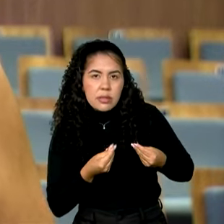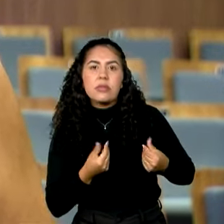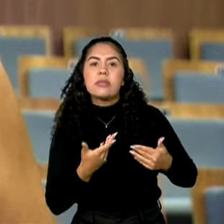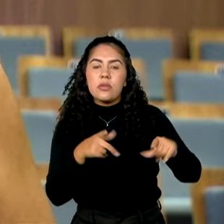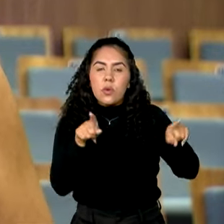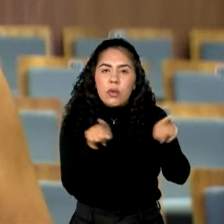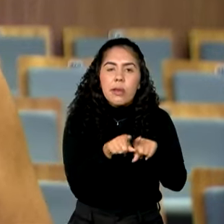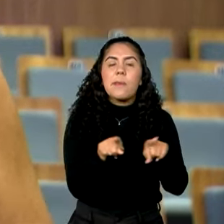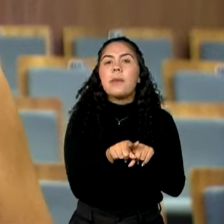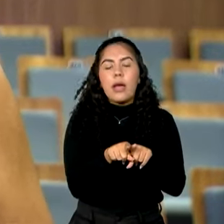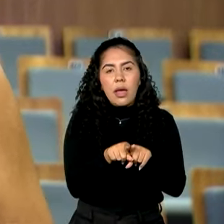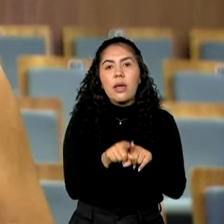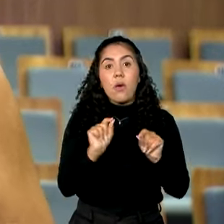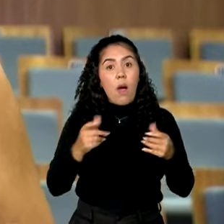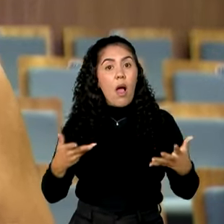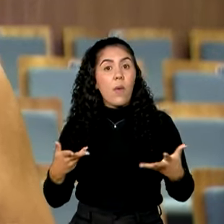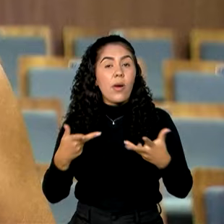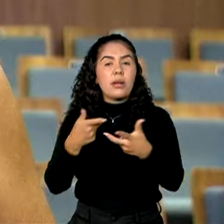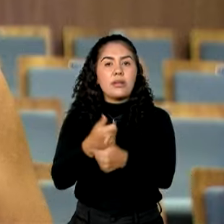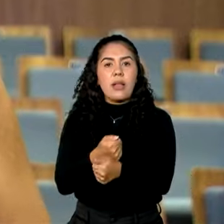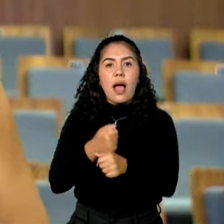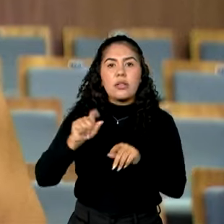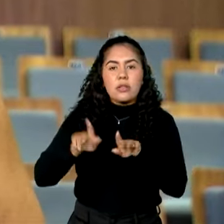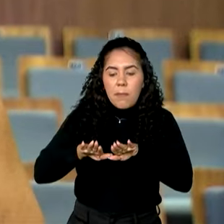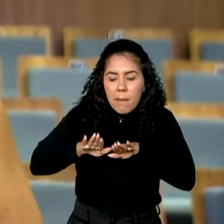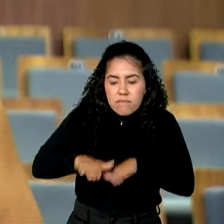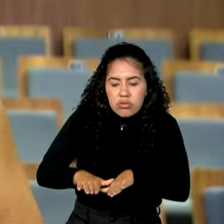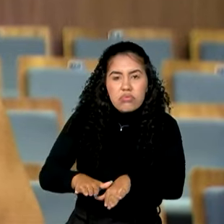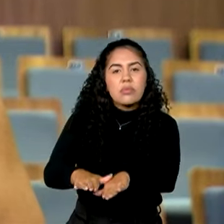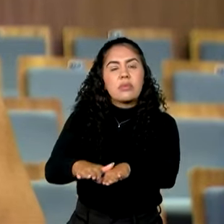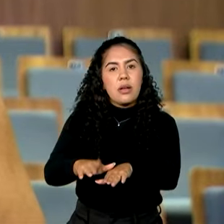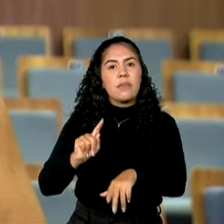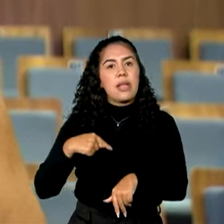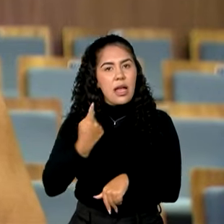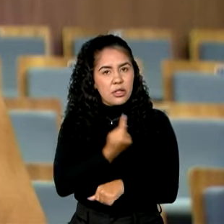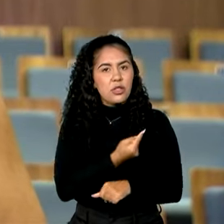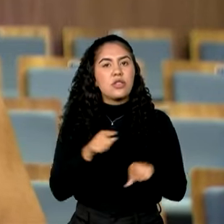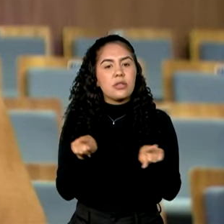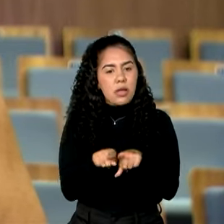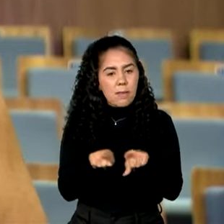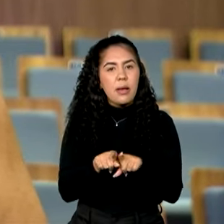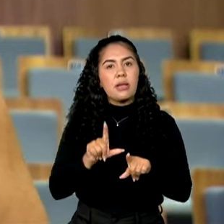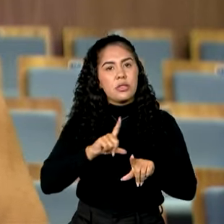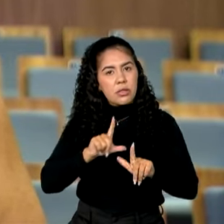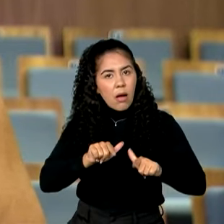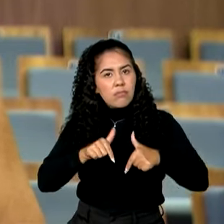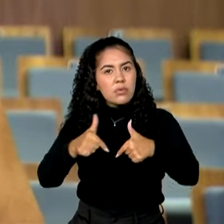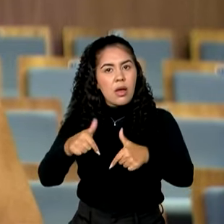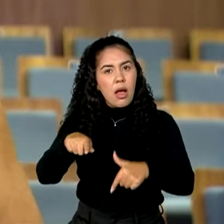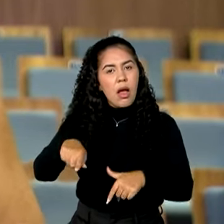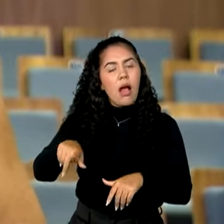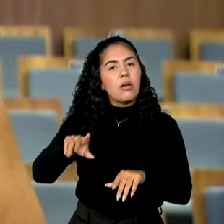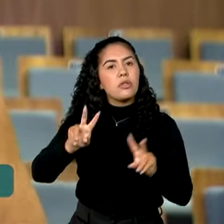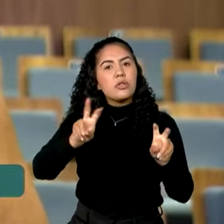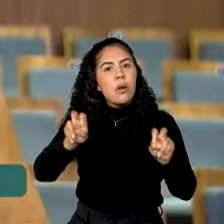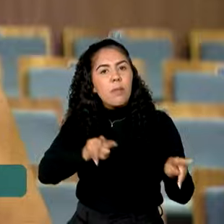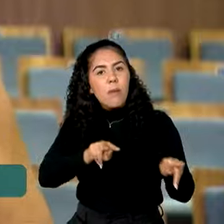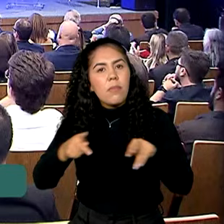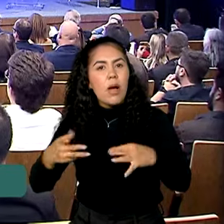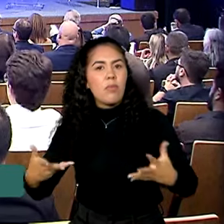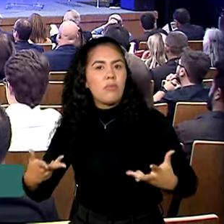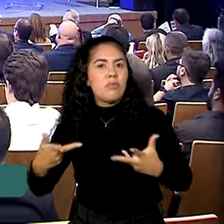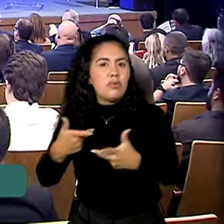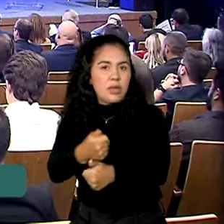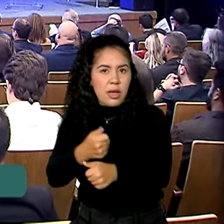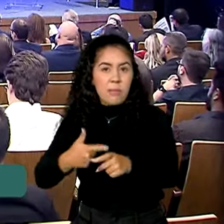tecnológico e quanto à qualidade da costura. Então também estamos migrando para essa qualidade de